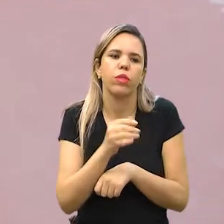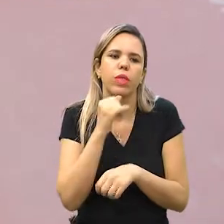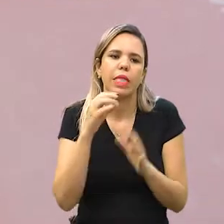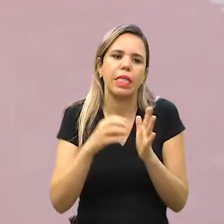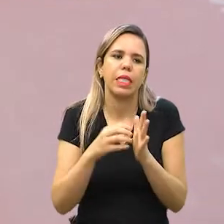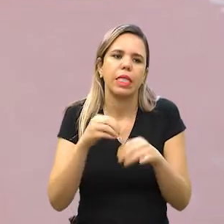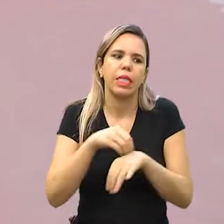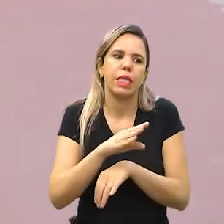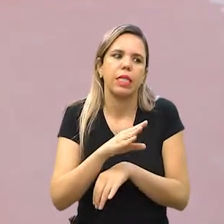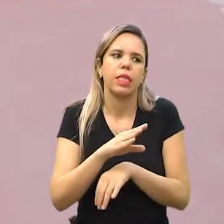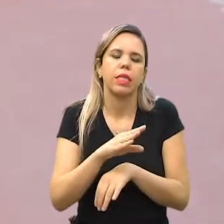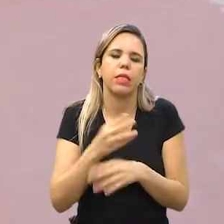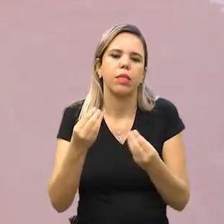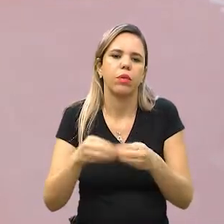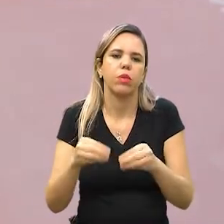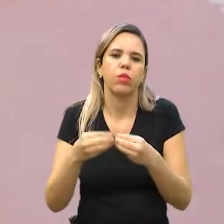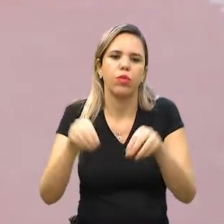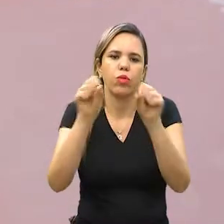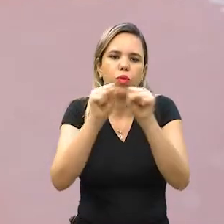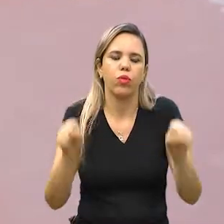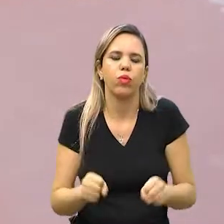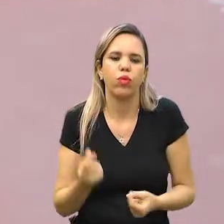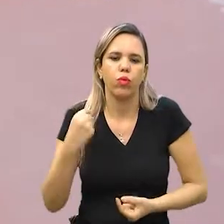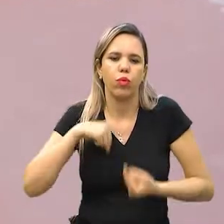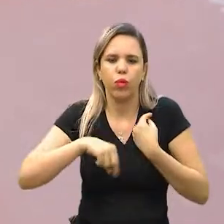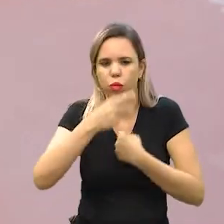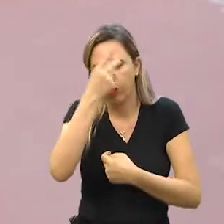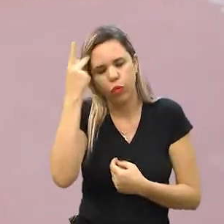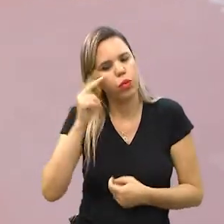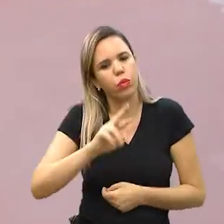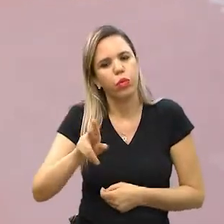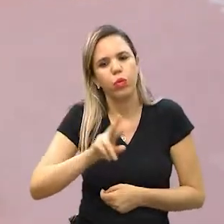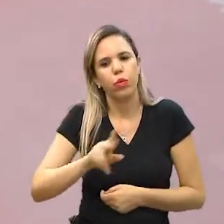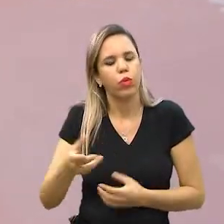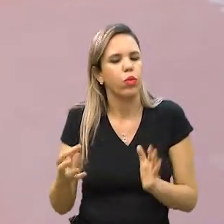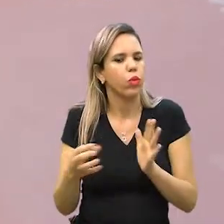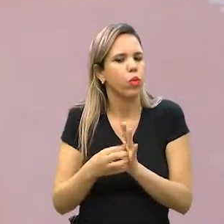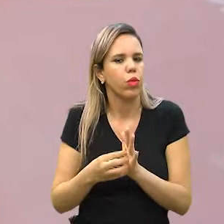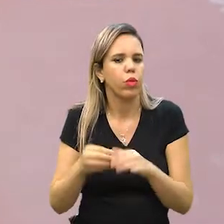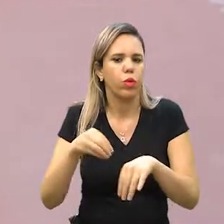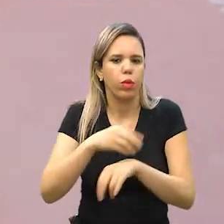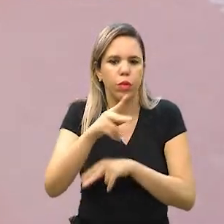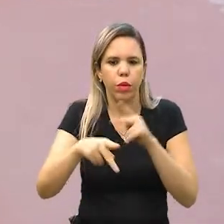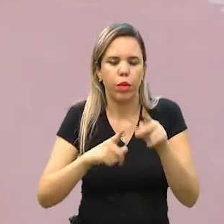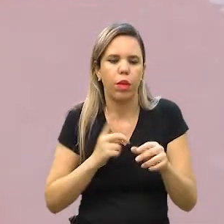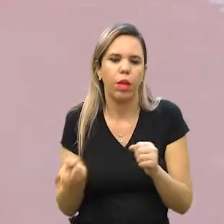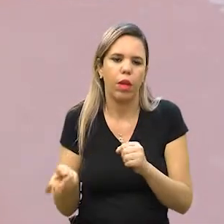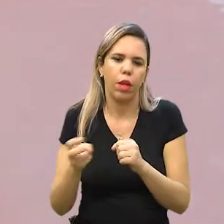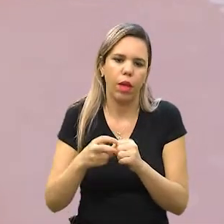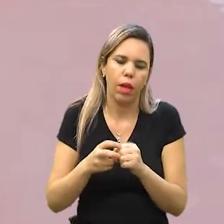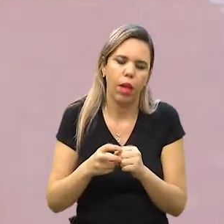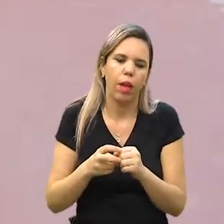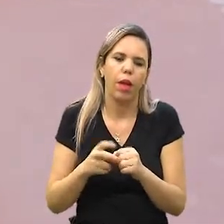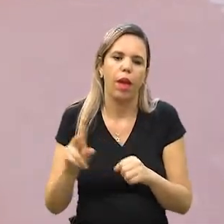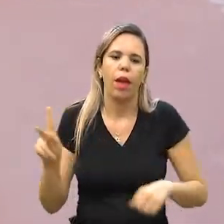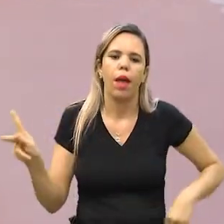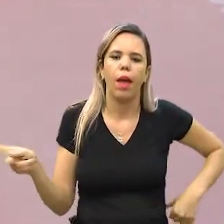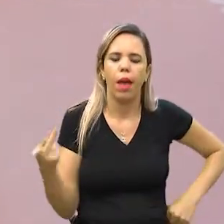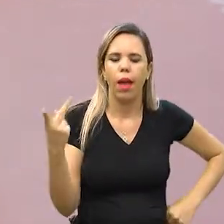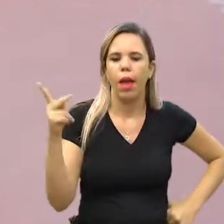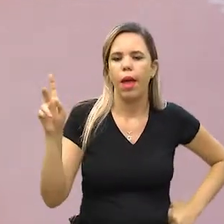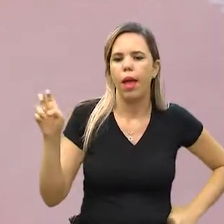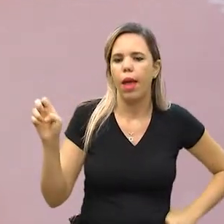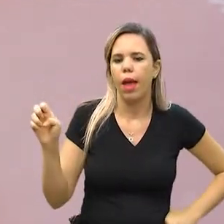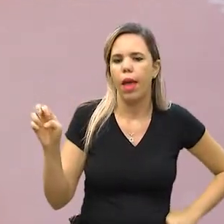levar como a AIDS, porque afeta o sistema imunológico da pessoa. Não é a AIDS que levou a pessoa até a herpes zoster, foi porque